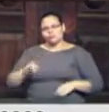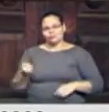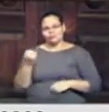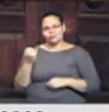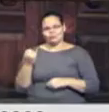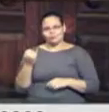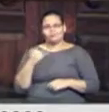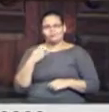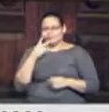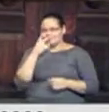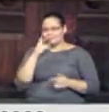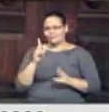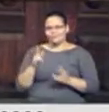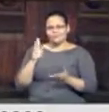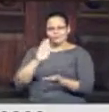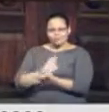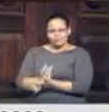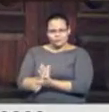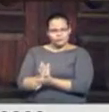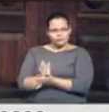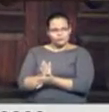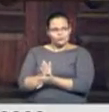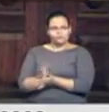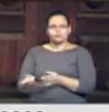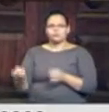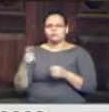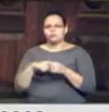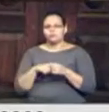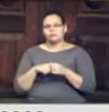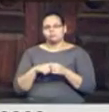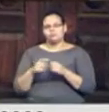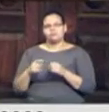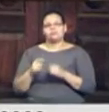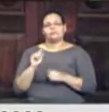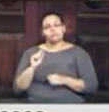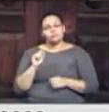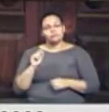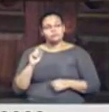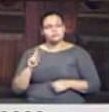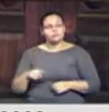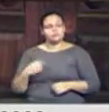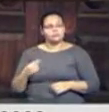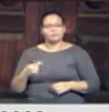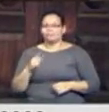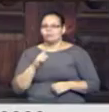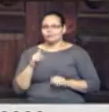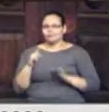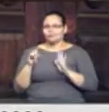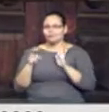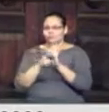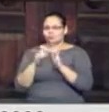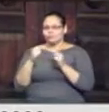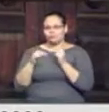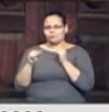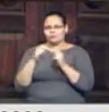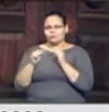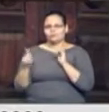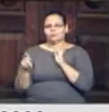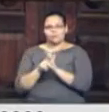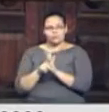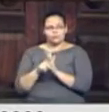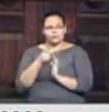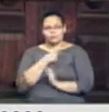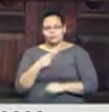uma discriminação e volta atrás. Então, ele realmente, como está inconstitucional. O próprio